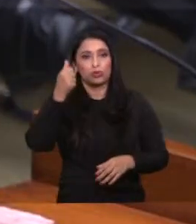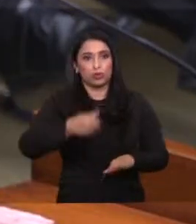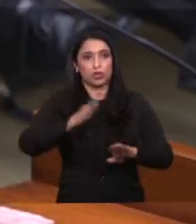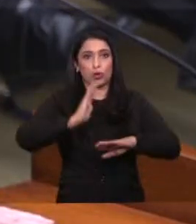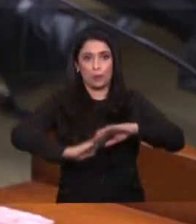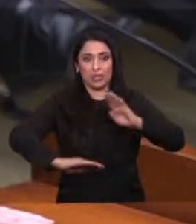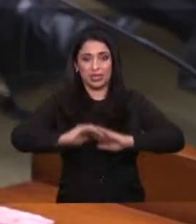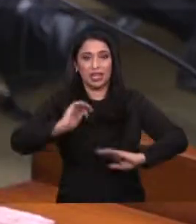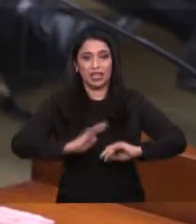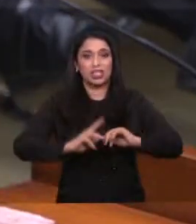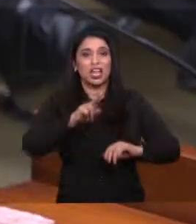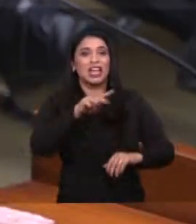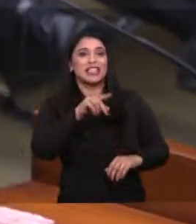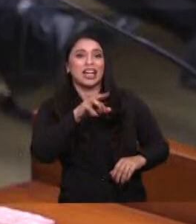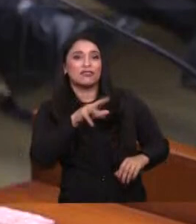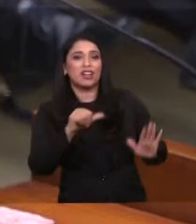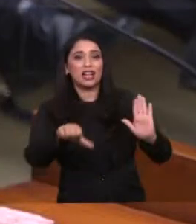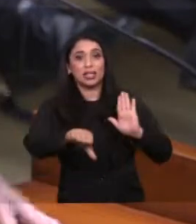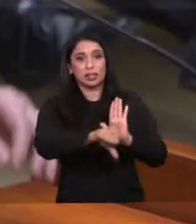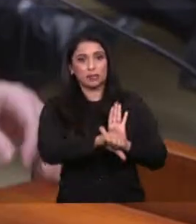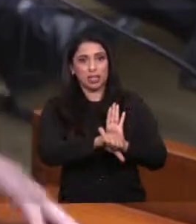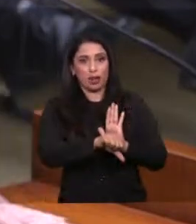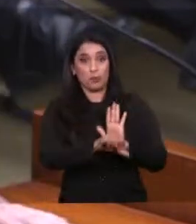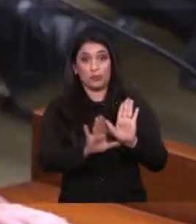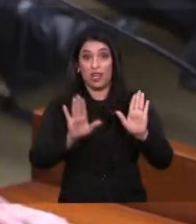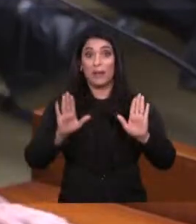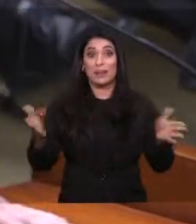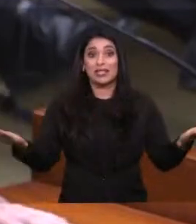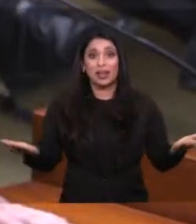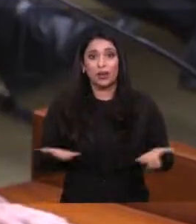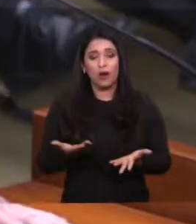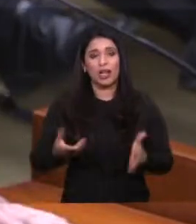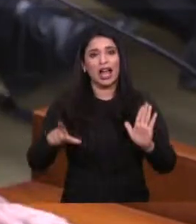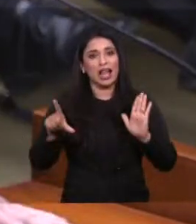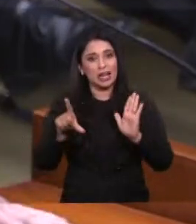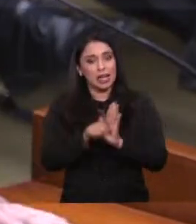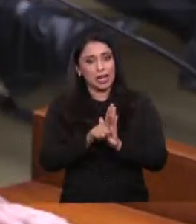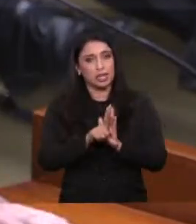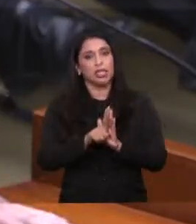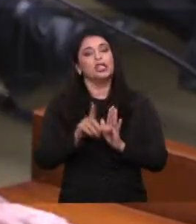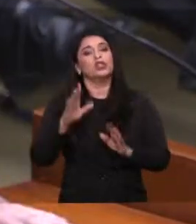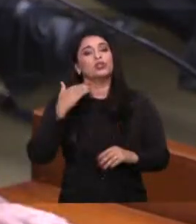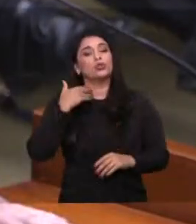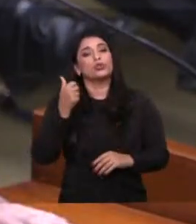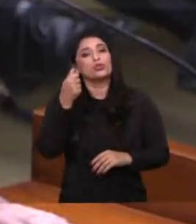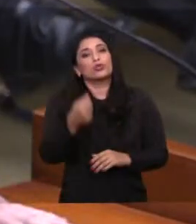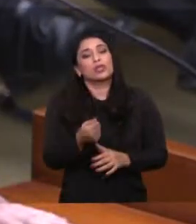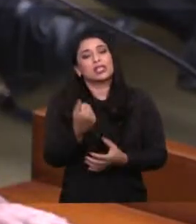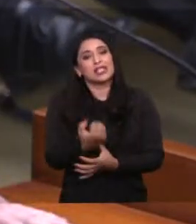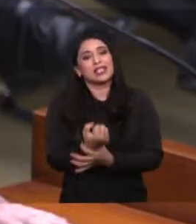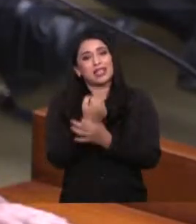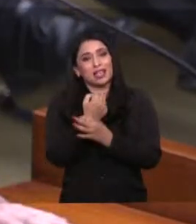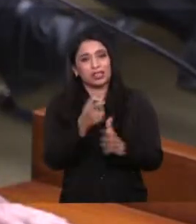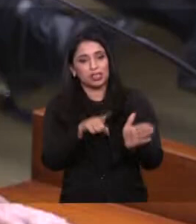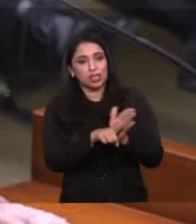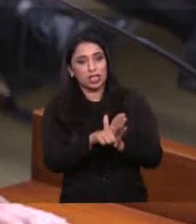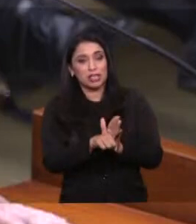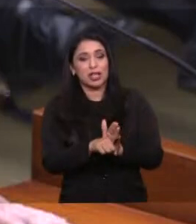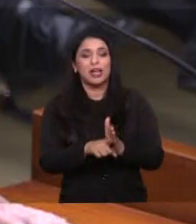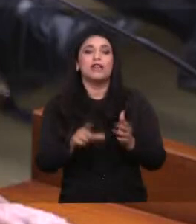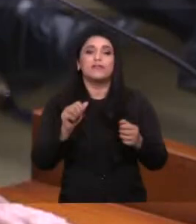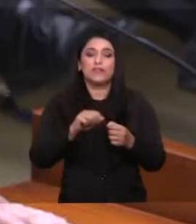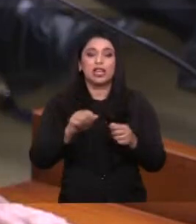competência. E agora, essa lei, a mesma lei que criou o Juiz das Garantias, previu a criação das